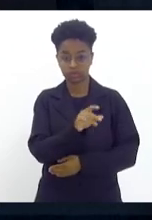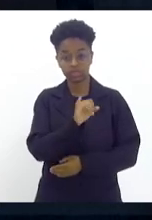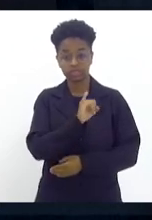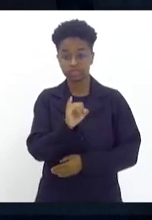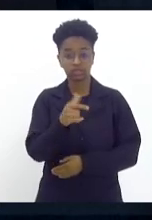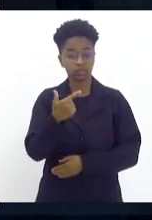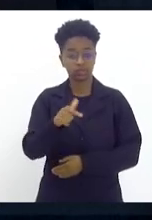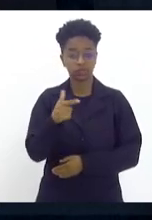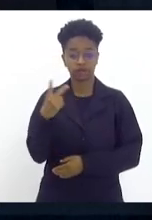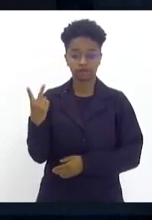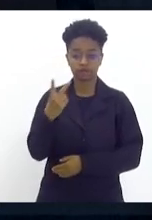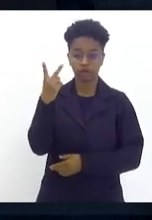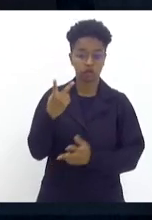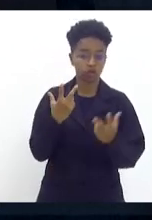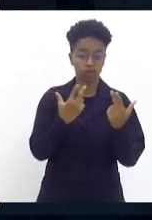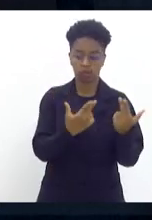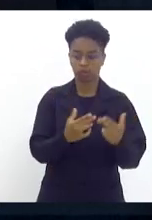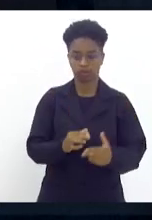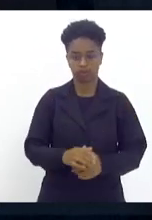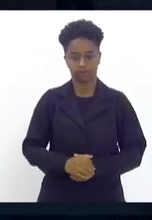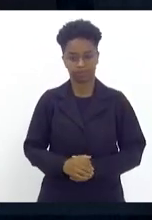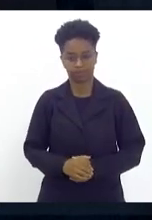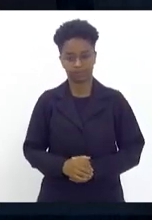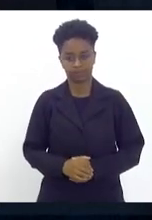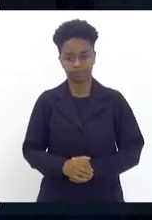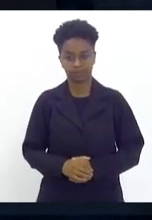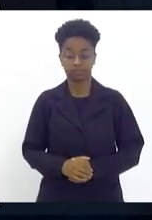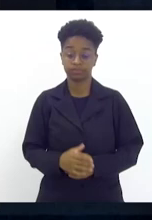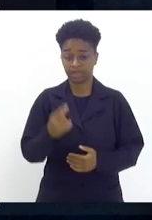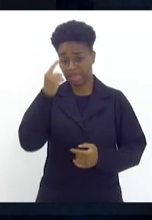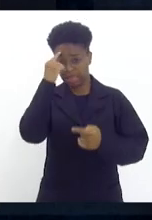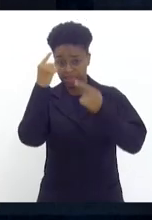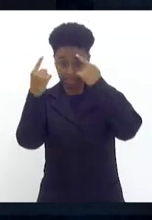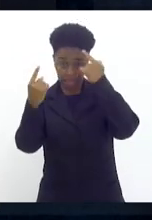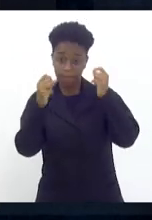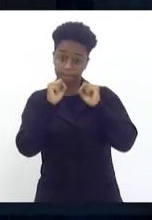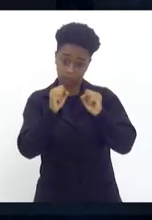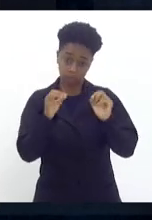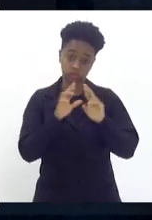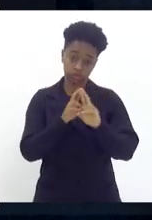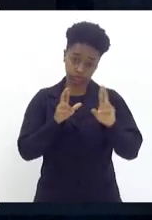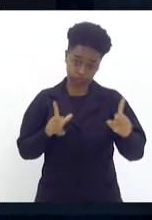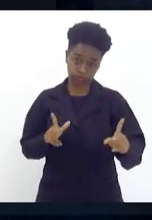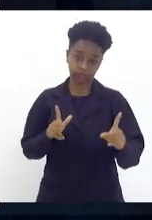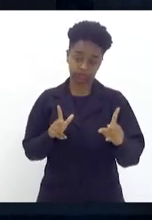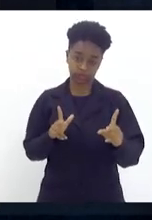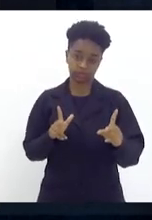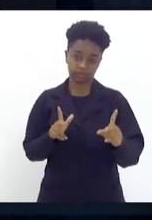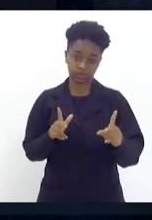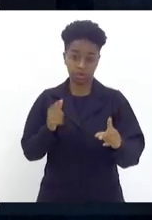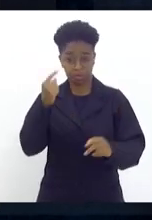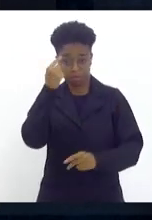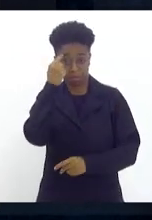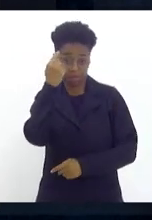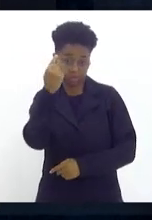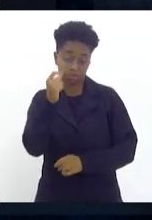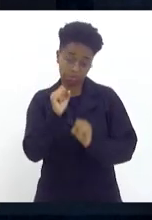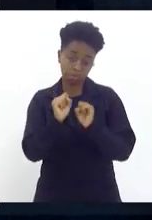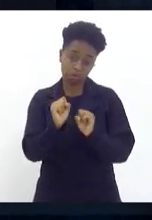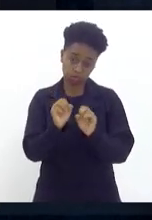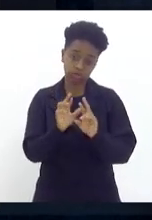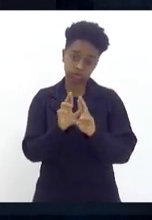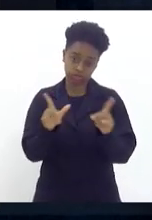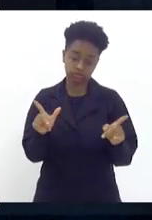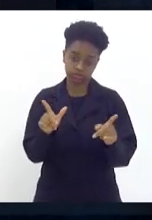os mesmos valores da escola. Ideias podem ser distintas. O pensamento pode